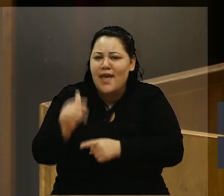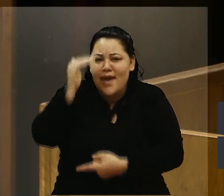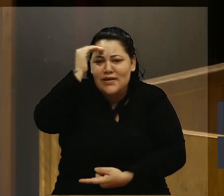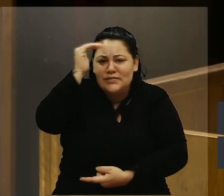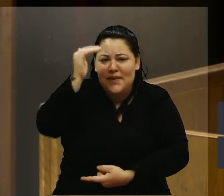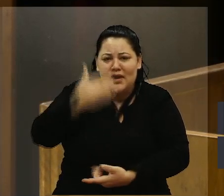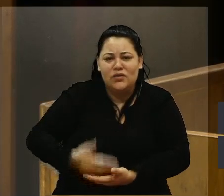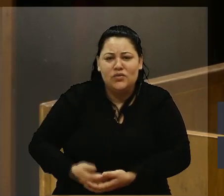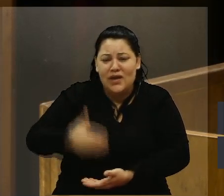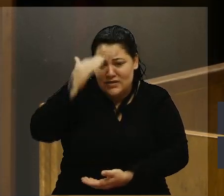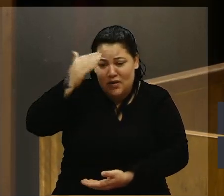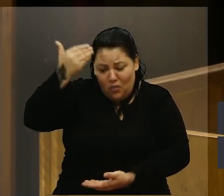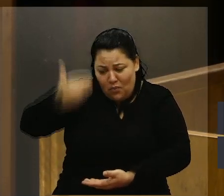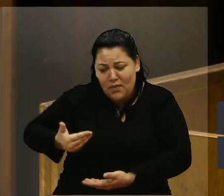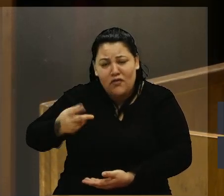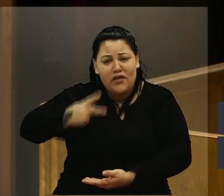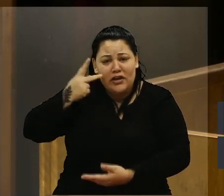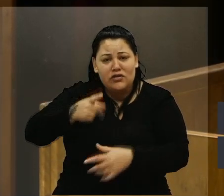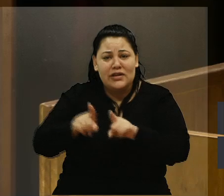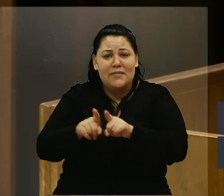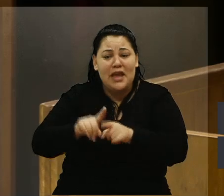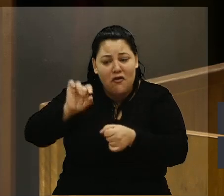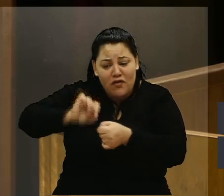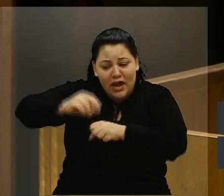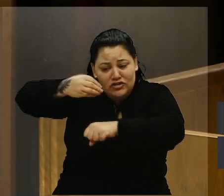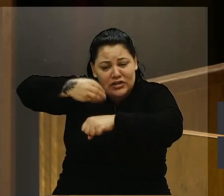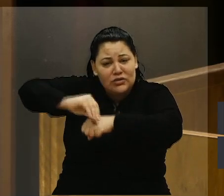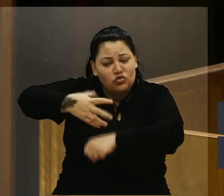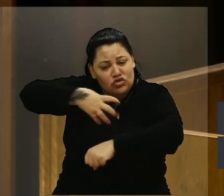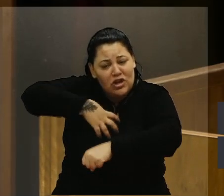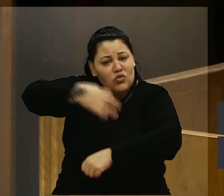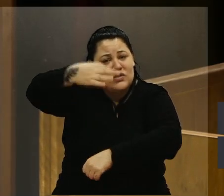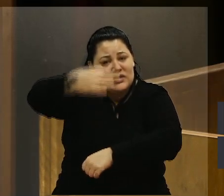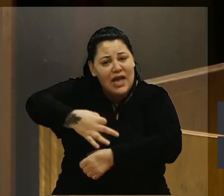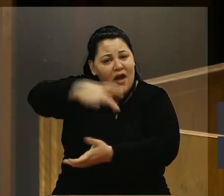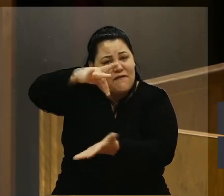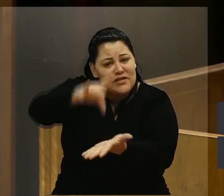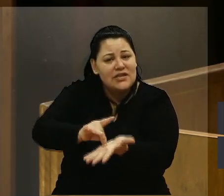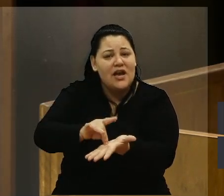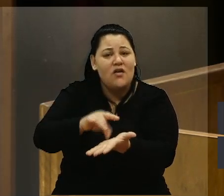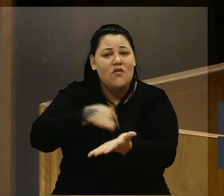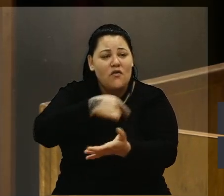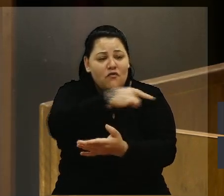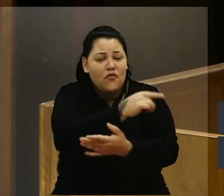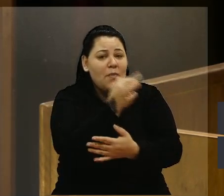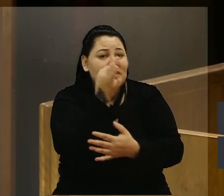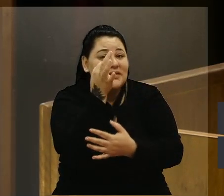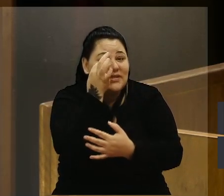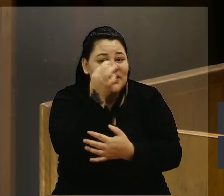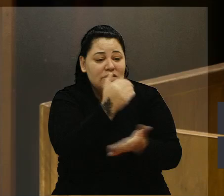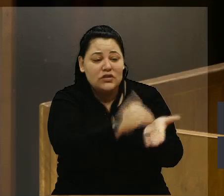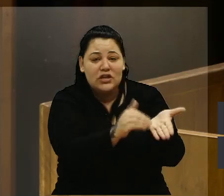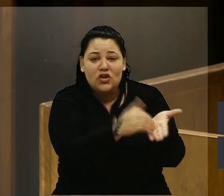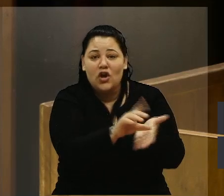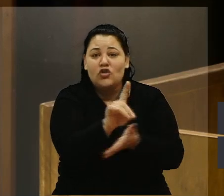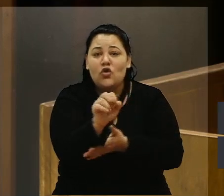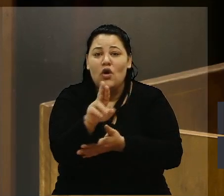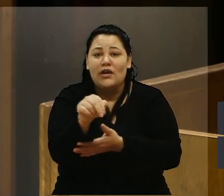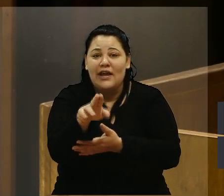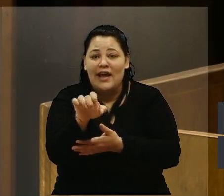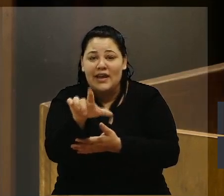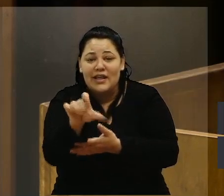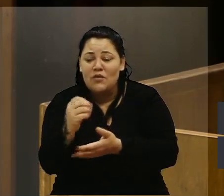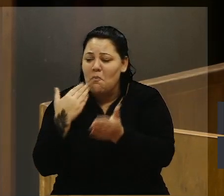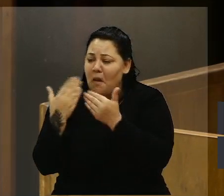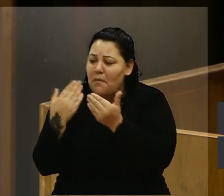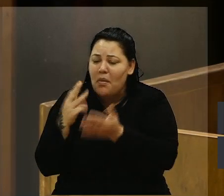parlamentar, que fiz uma indicação formalmente, que fui lá presencialmente, falei no gabinete do Dornelles, fui lá, conversei com o Weber,